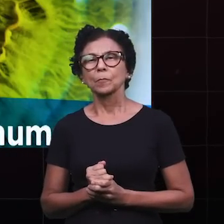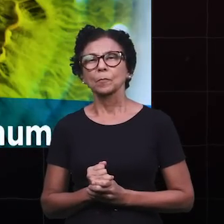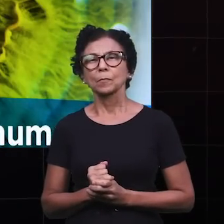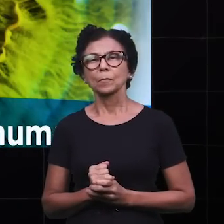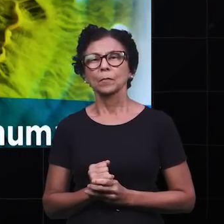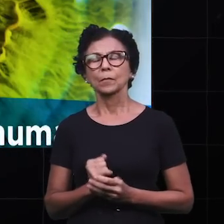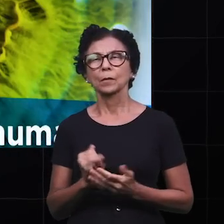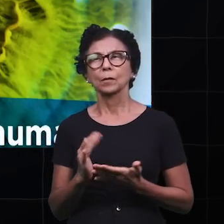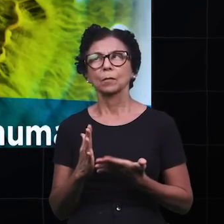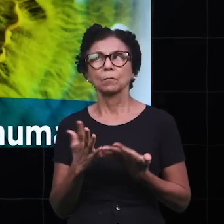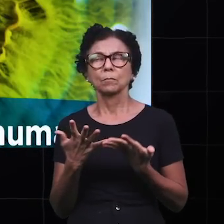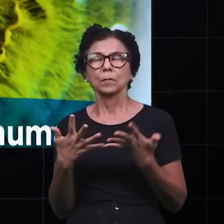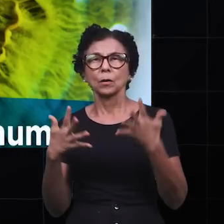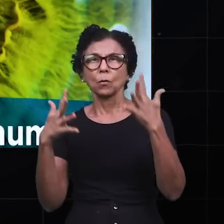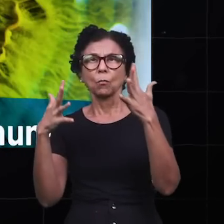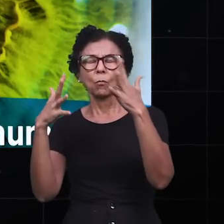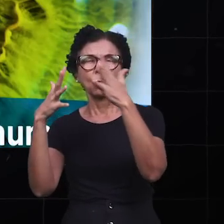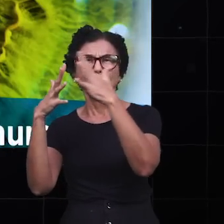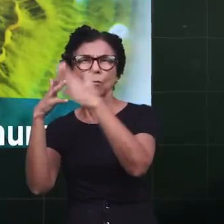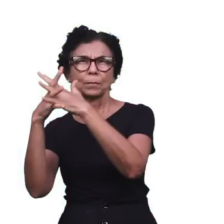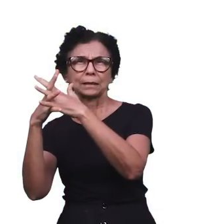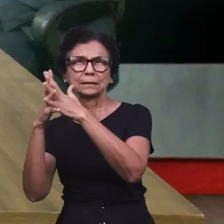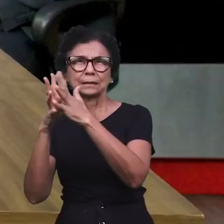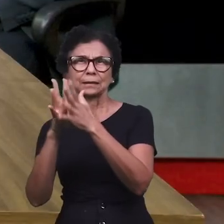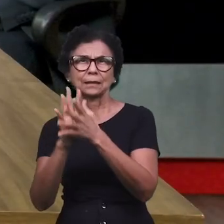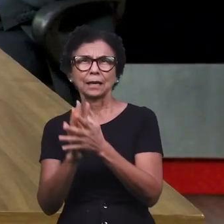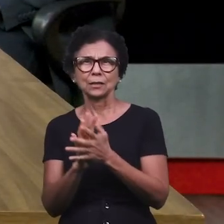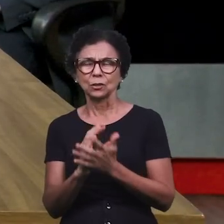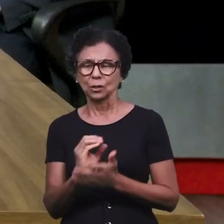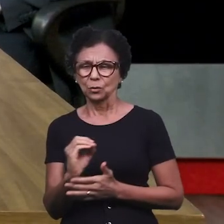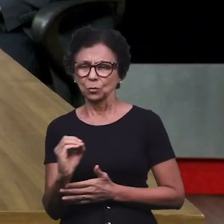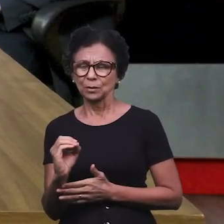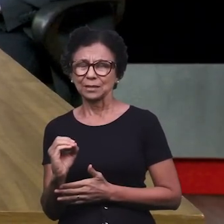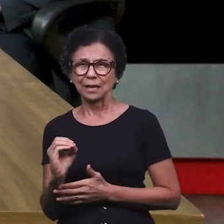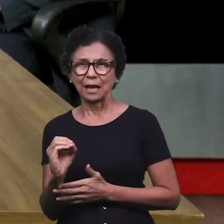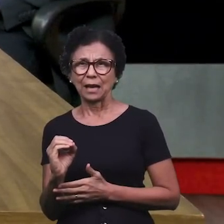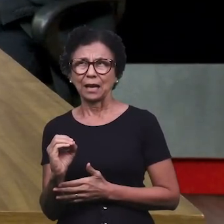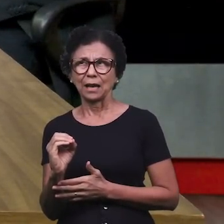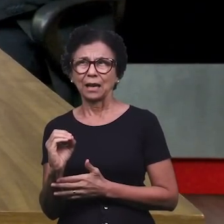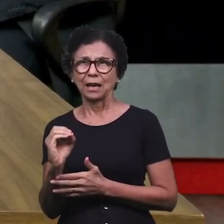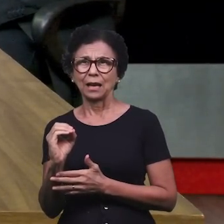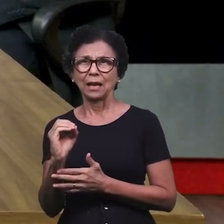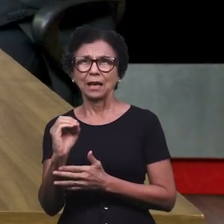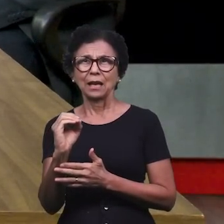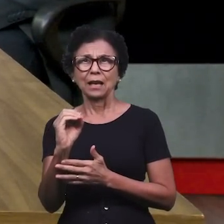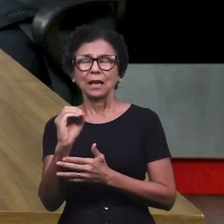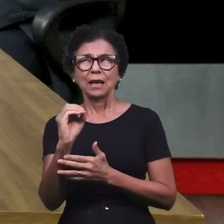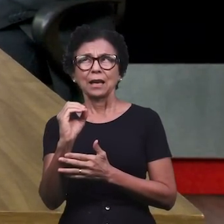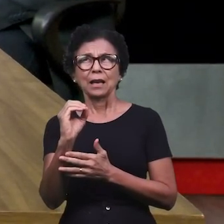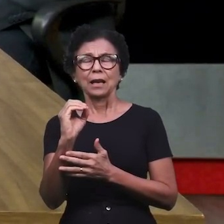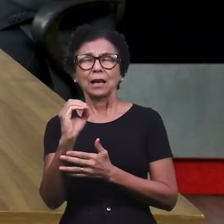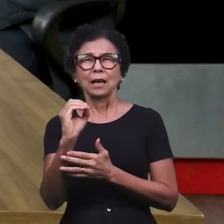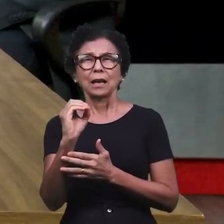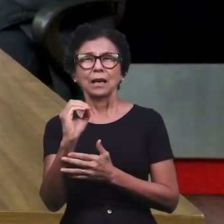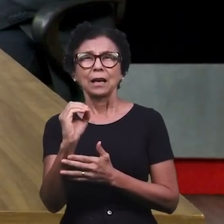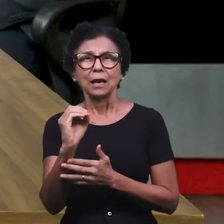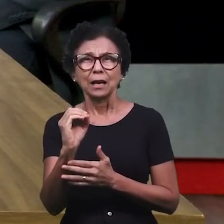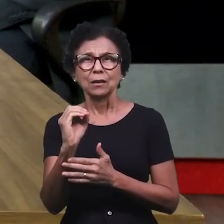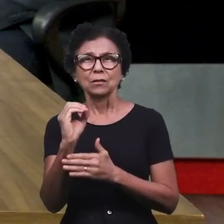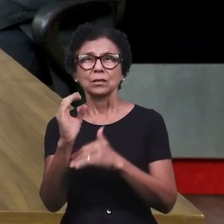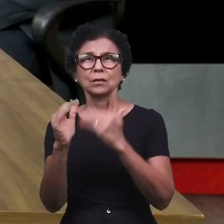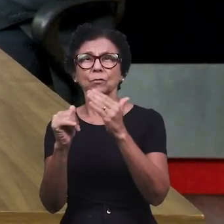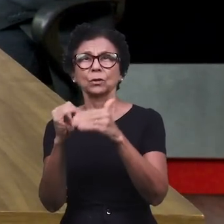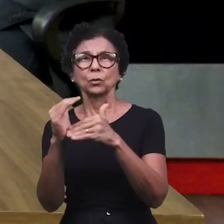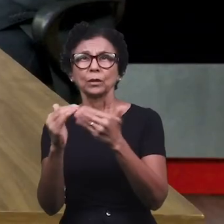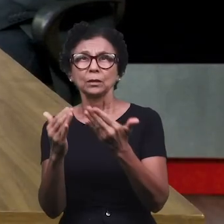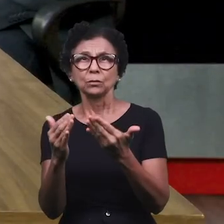ali sair do zero e ir melhorando devagarzinho até chegar naquilo que existe hoje, infinitamente mais complexo.